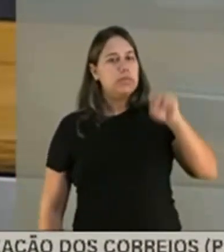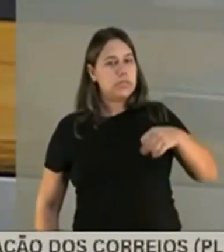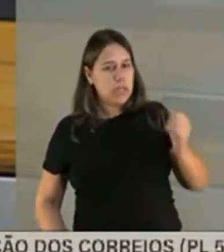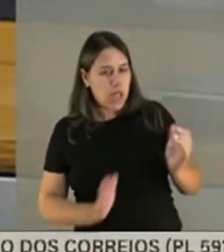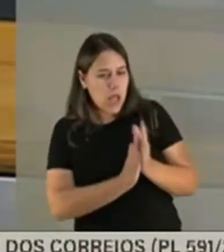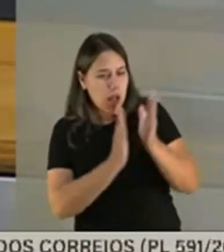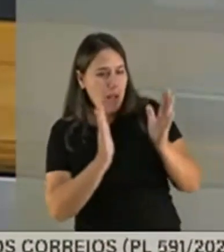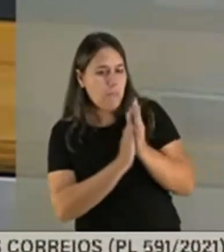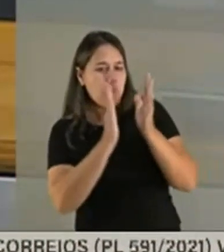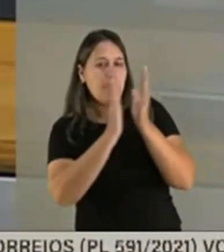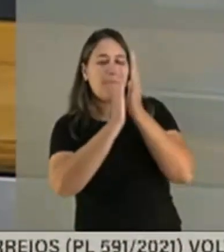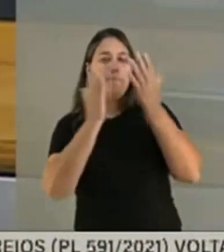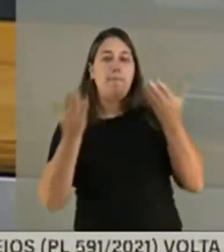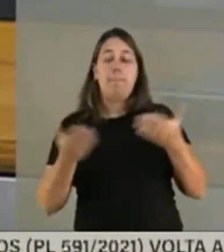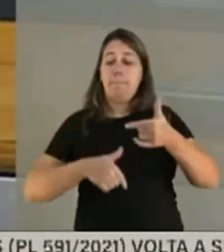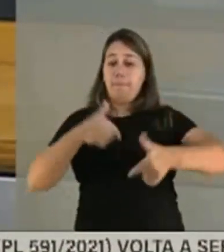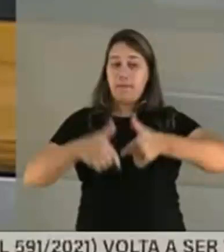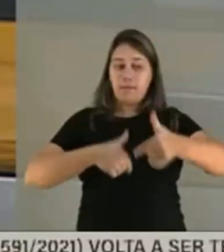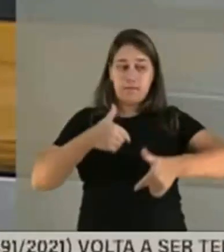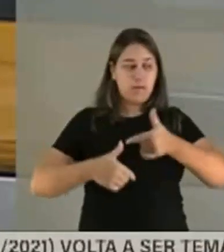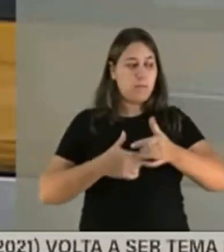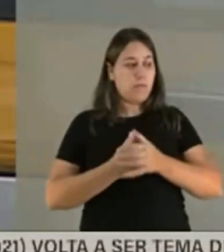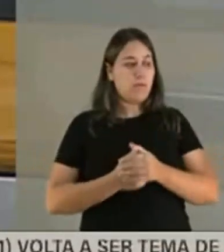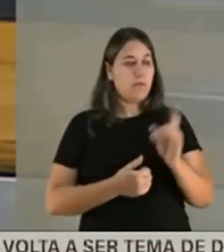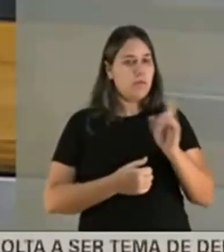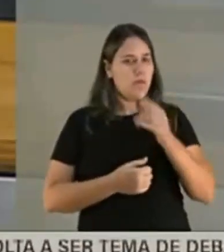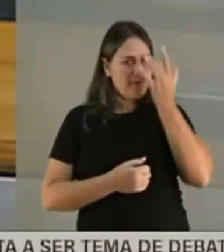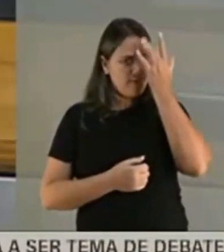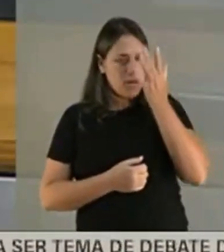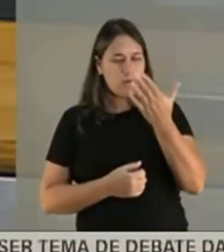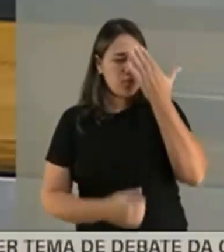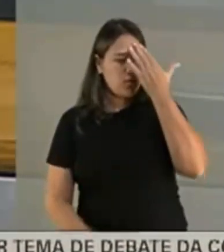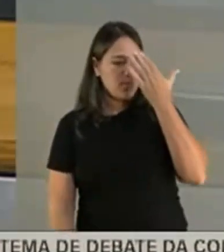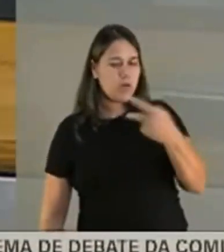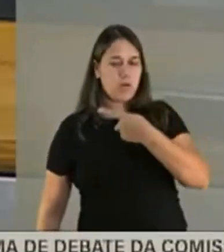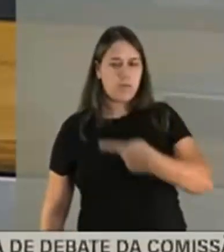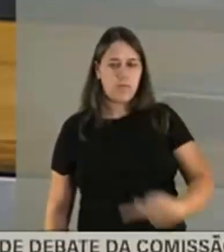aplaudidos nesse trabalho que não é fácil. Muito obrigado, senhor presidente, pela tolerância.